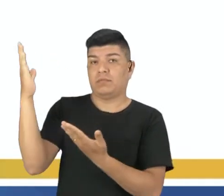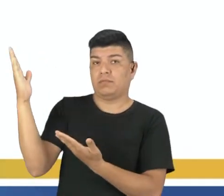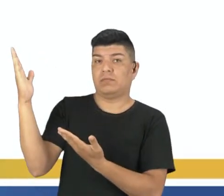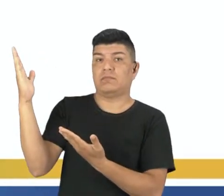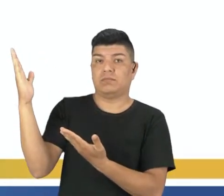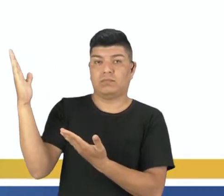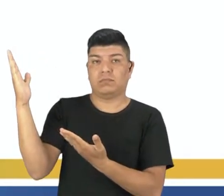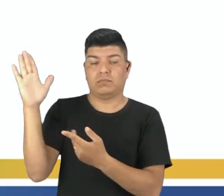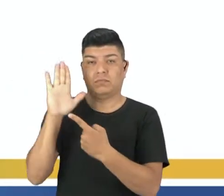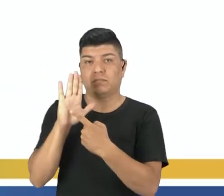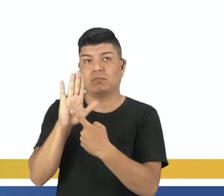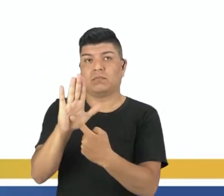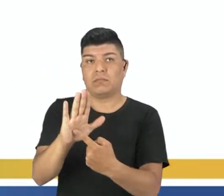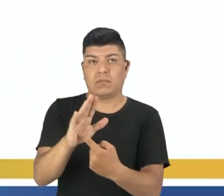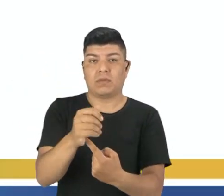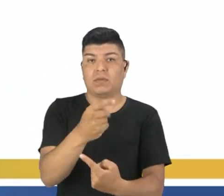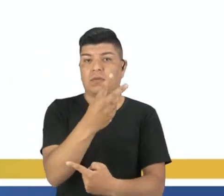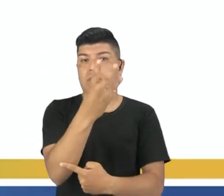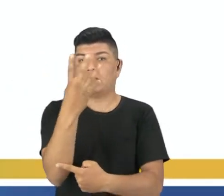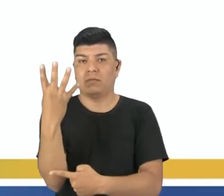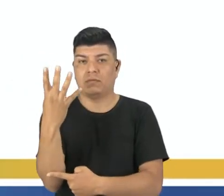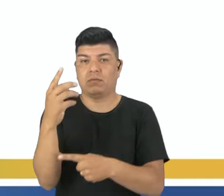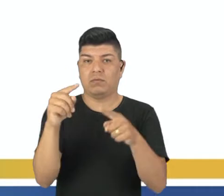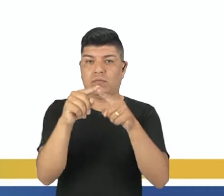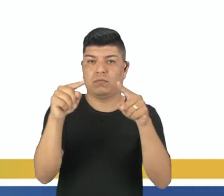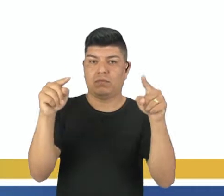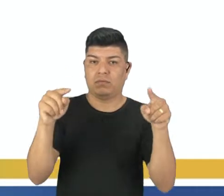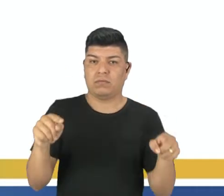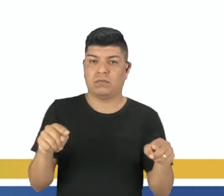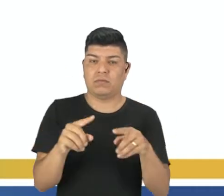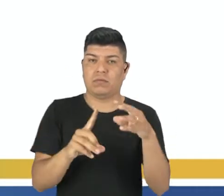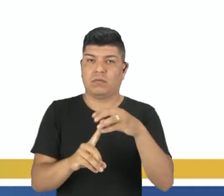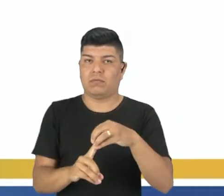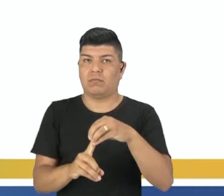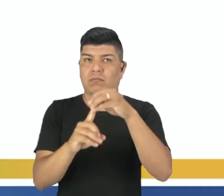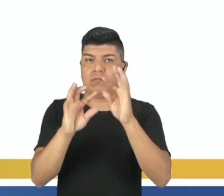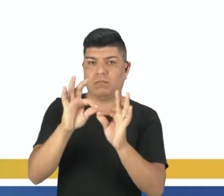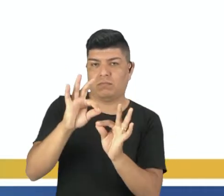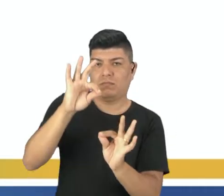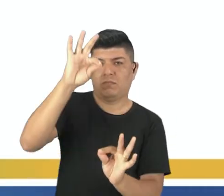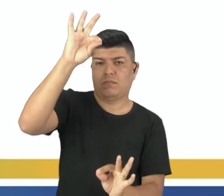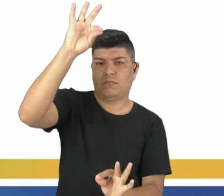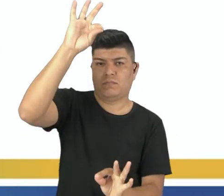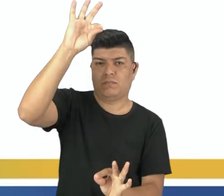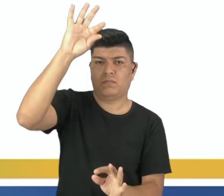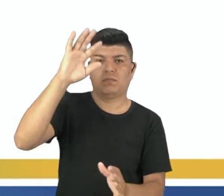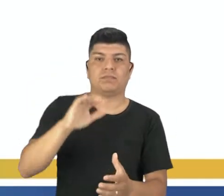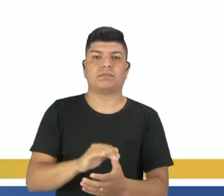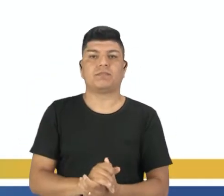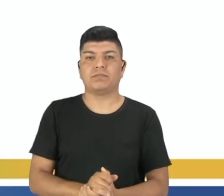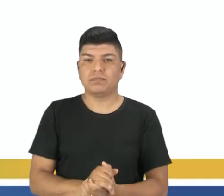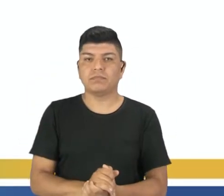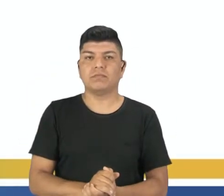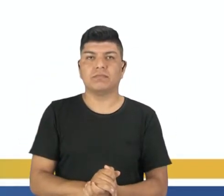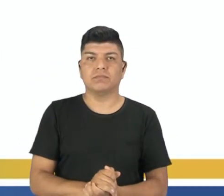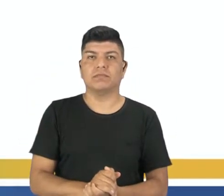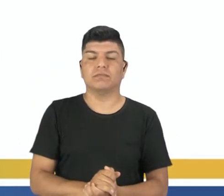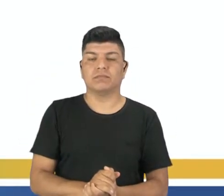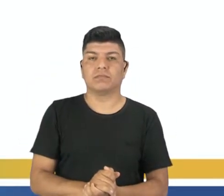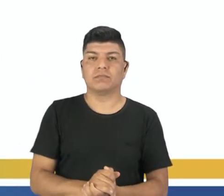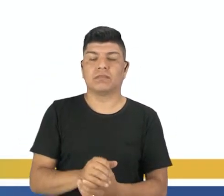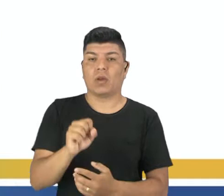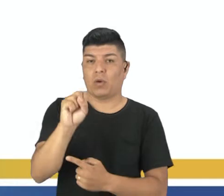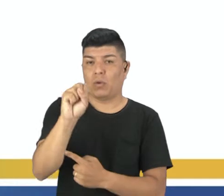unidade de área representada como o quadrado da unidade aí do cumprimento né de comprimento muito bem então nós